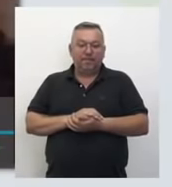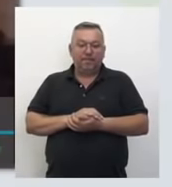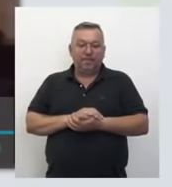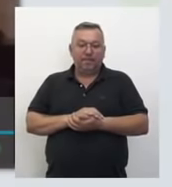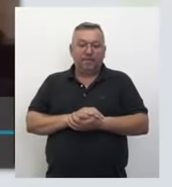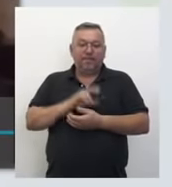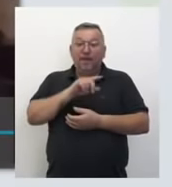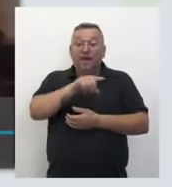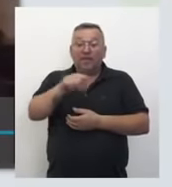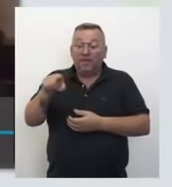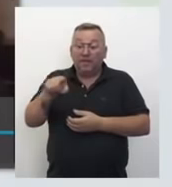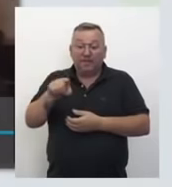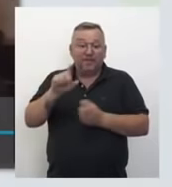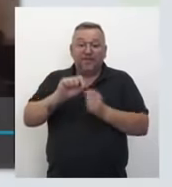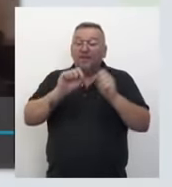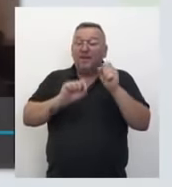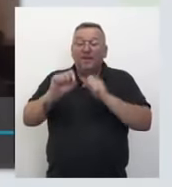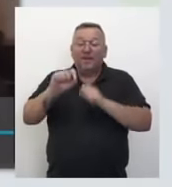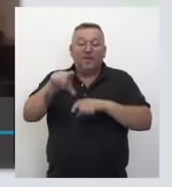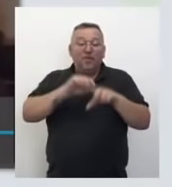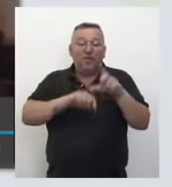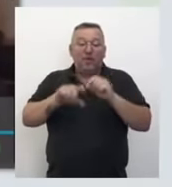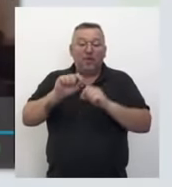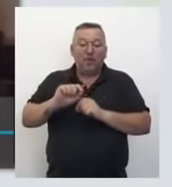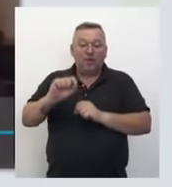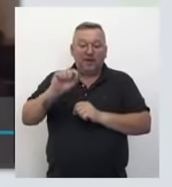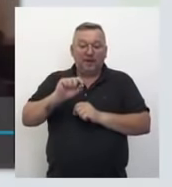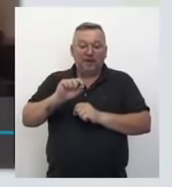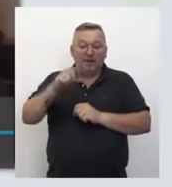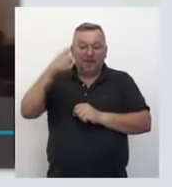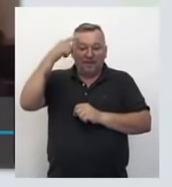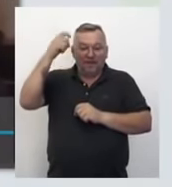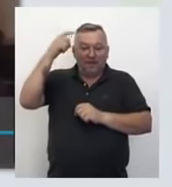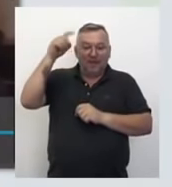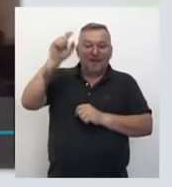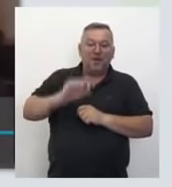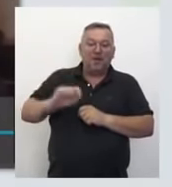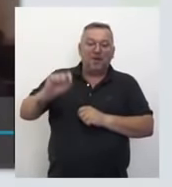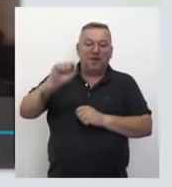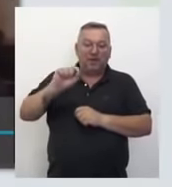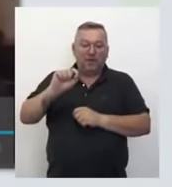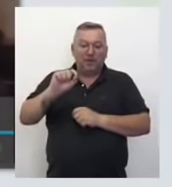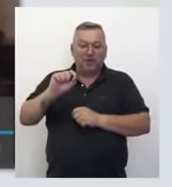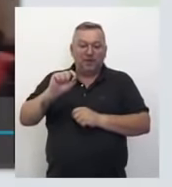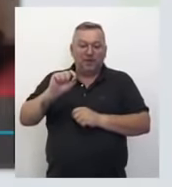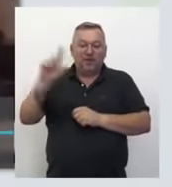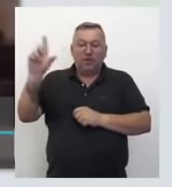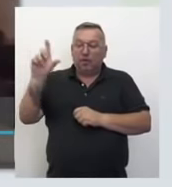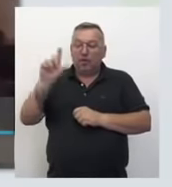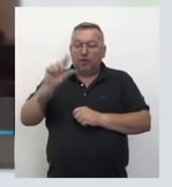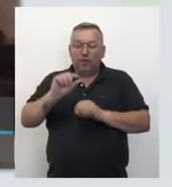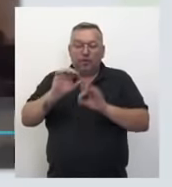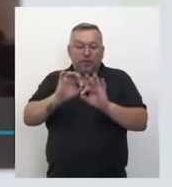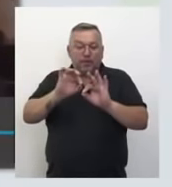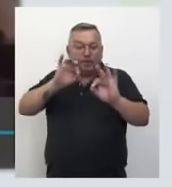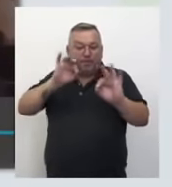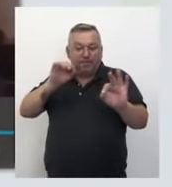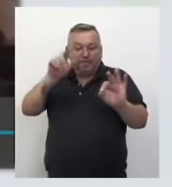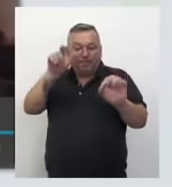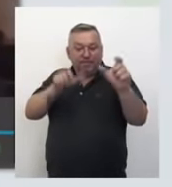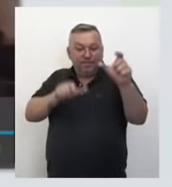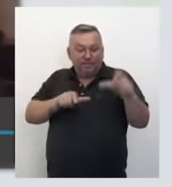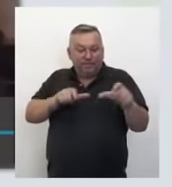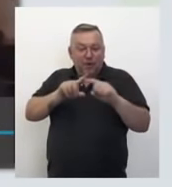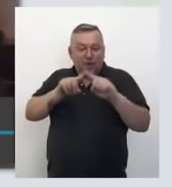E vocês? O que vocês escolheram? O que vocês vão criar para diminuir as distâncias entre as pessoas